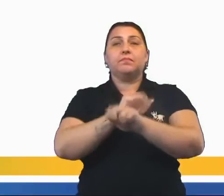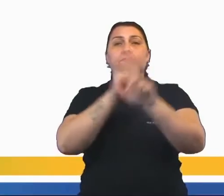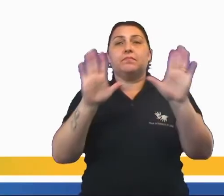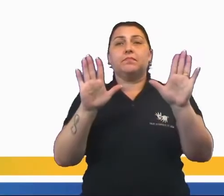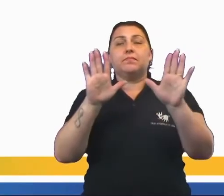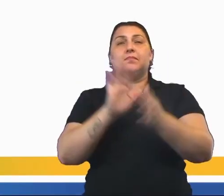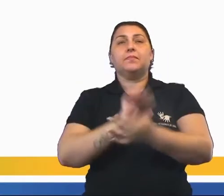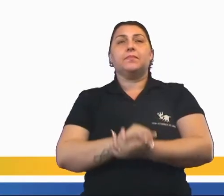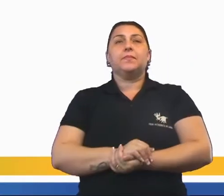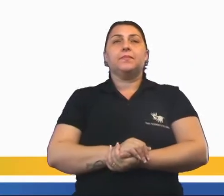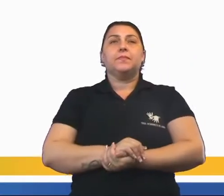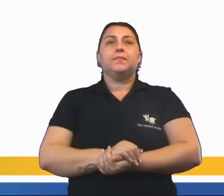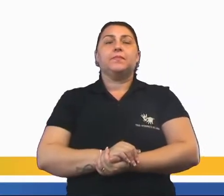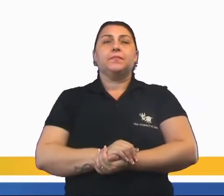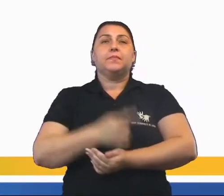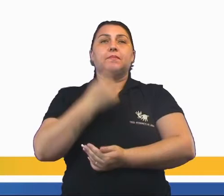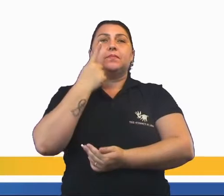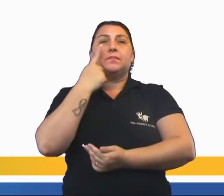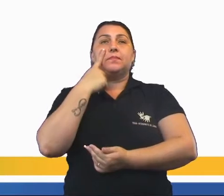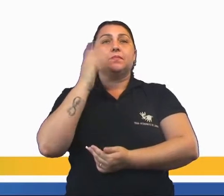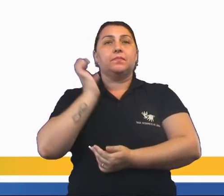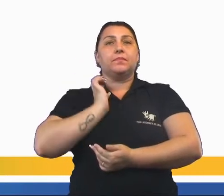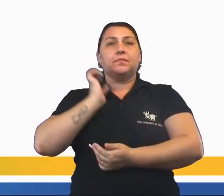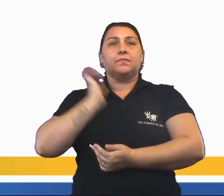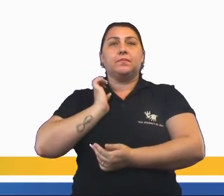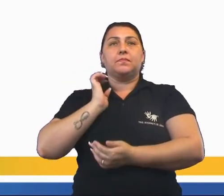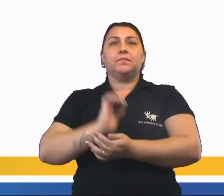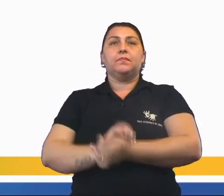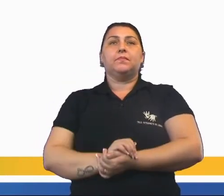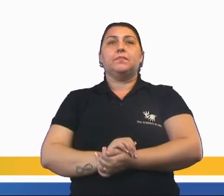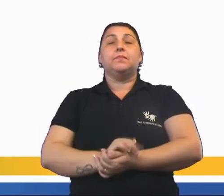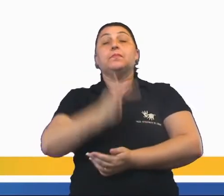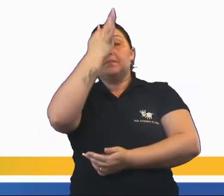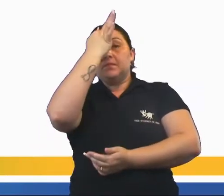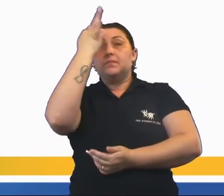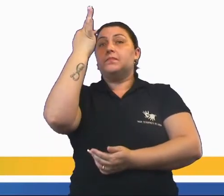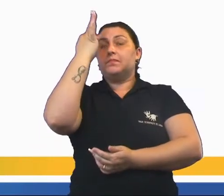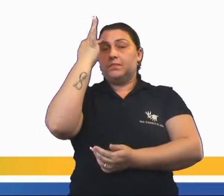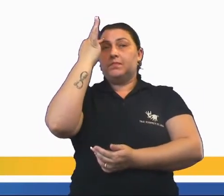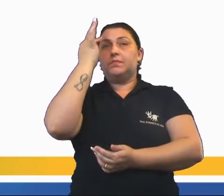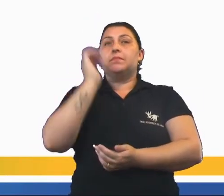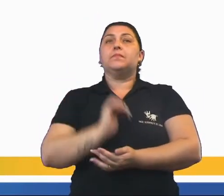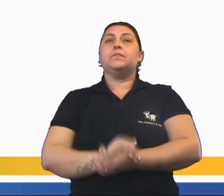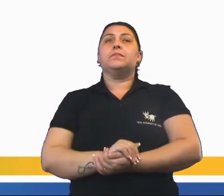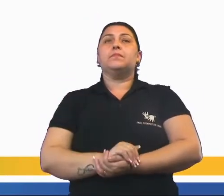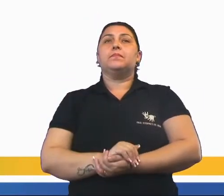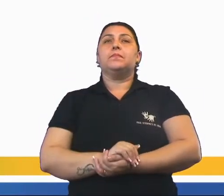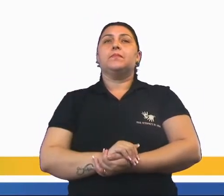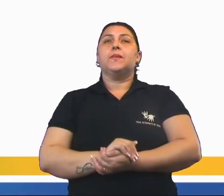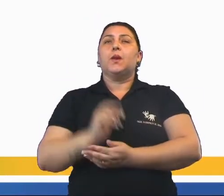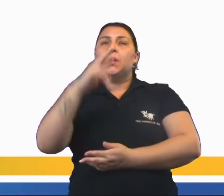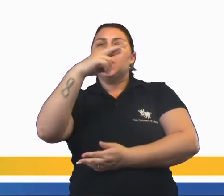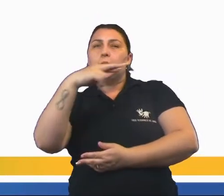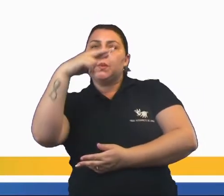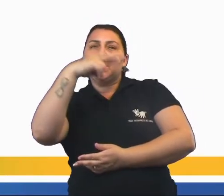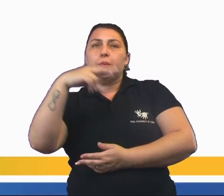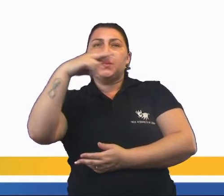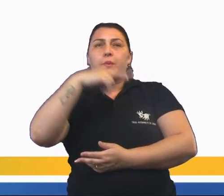clara entre ética e religião. Olha, a ética é do campo da filosofia. Ela